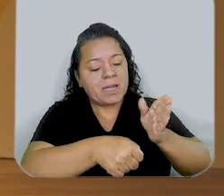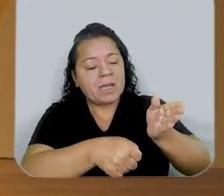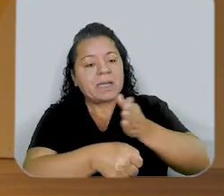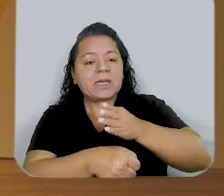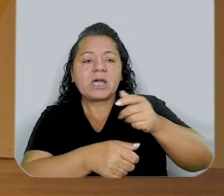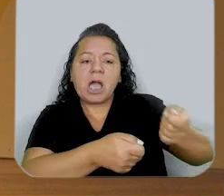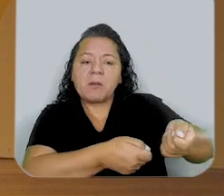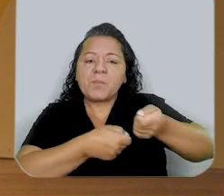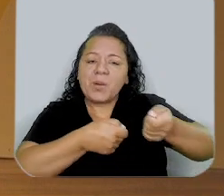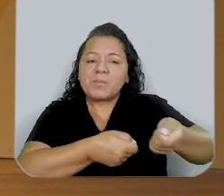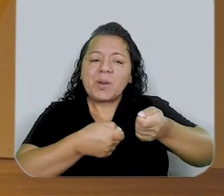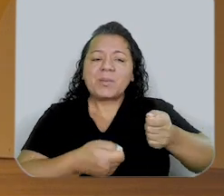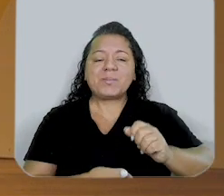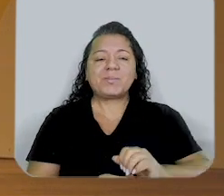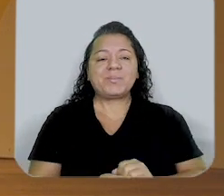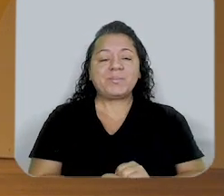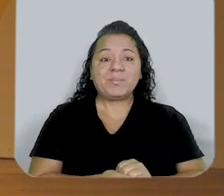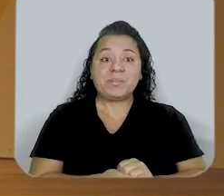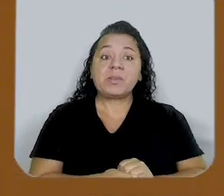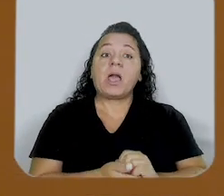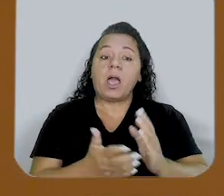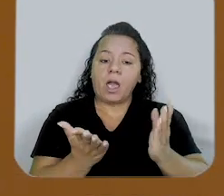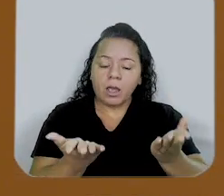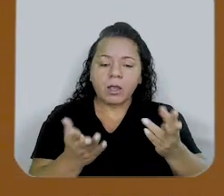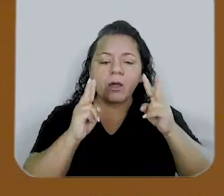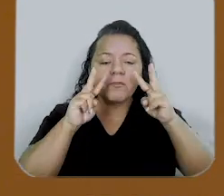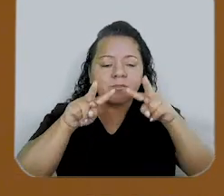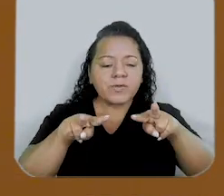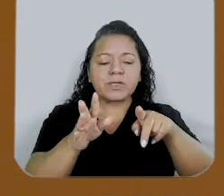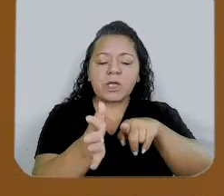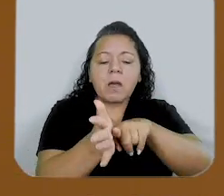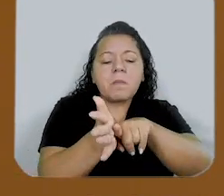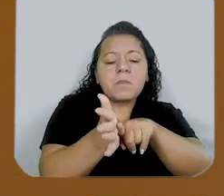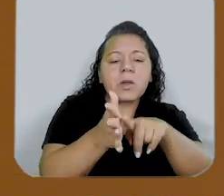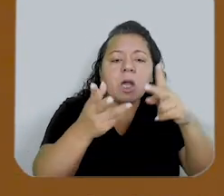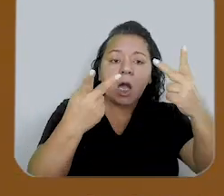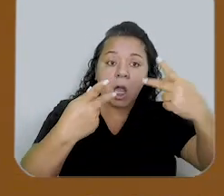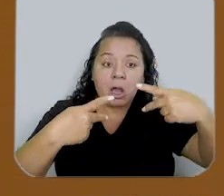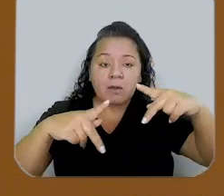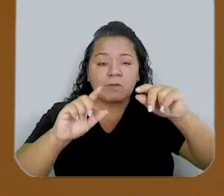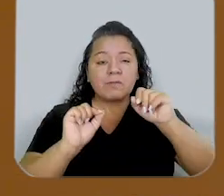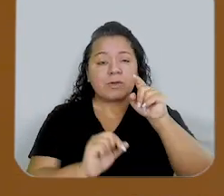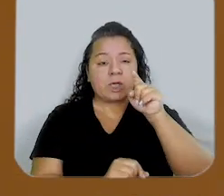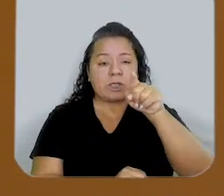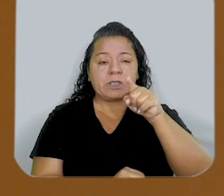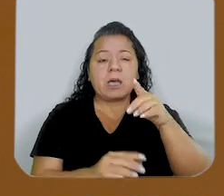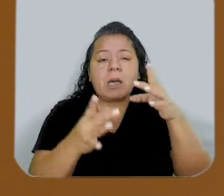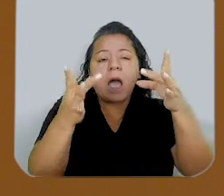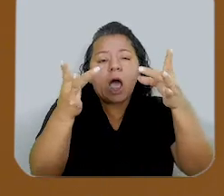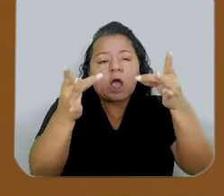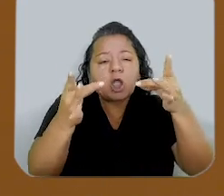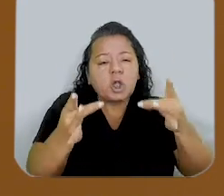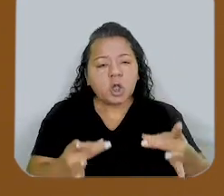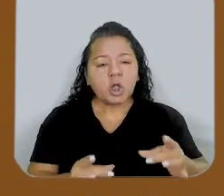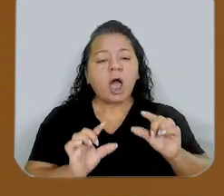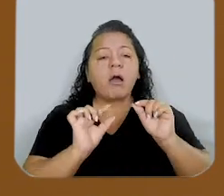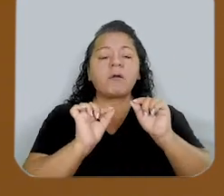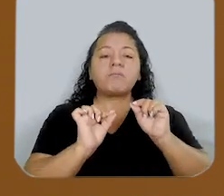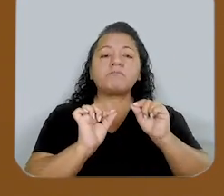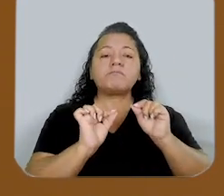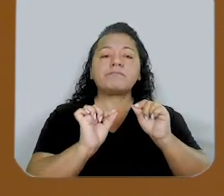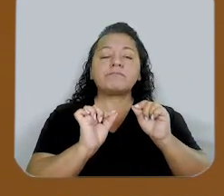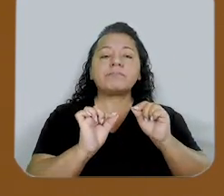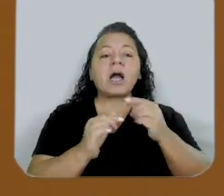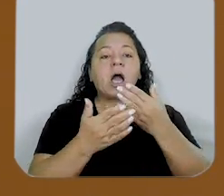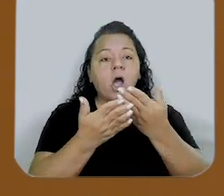acesso a um pouco, né, do teu material de pesquisa e eu vi que você é muito detalhista quando você